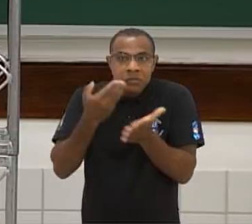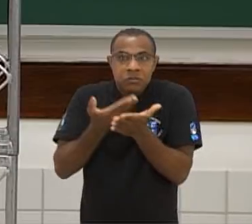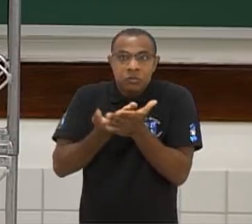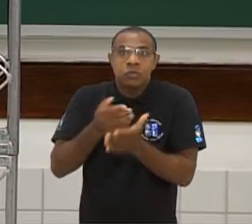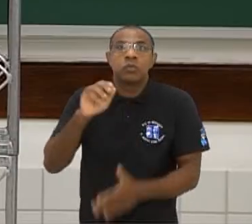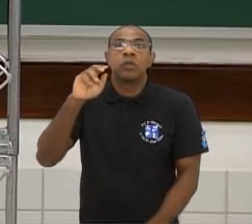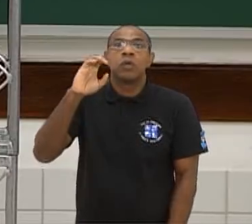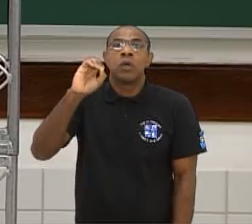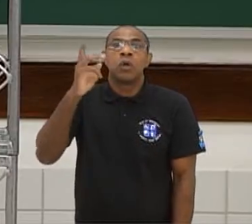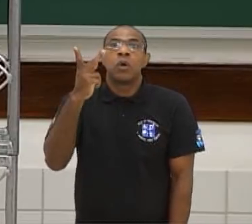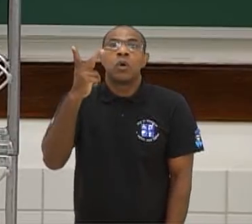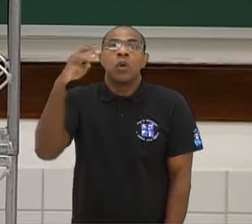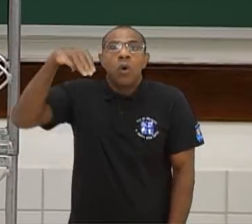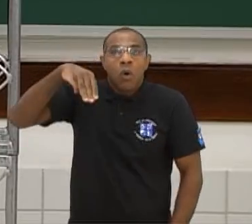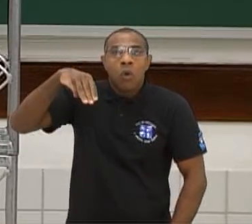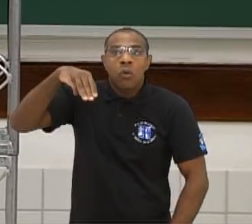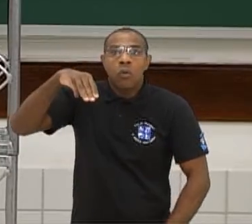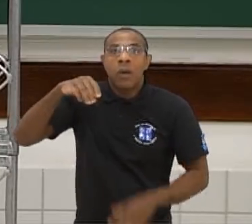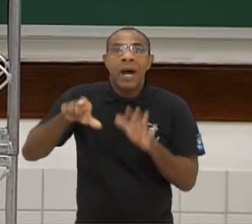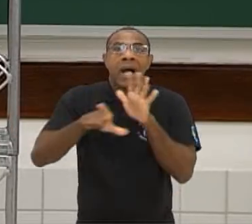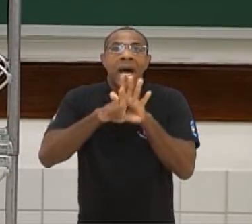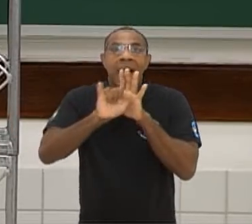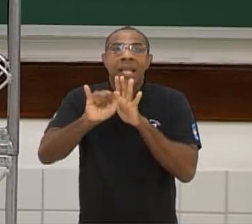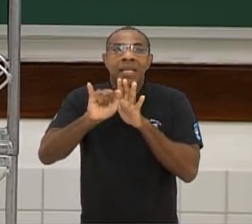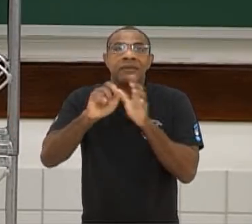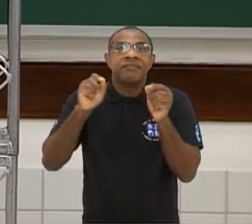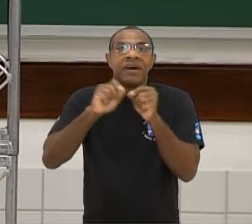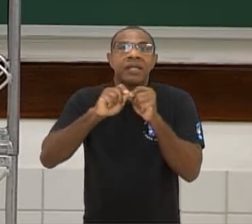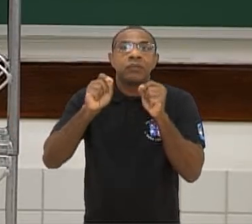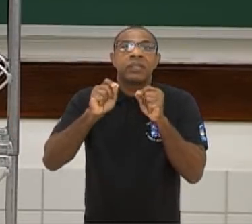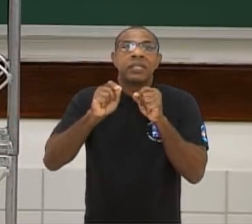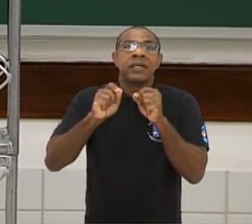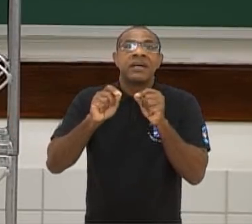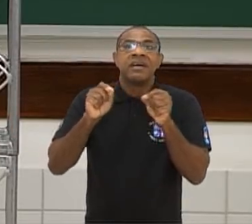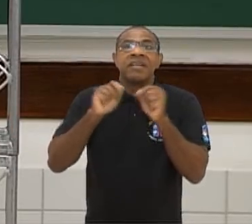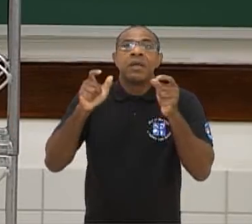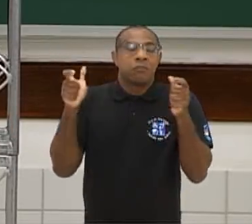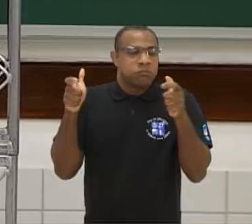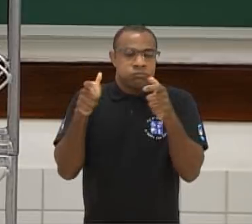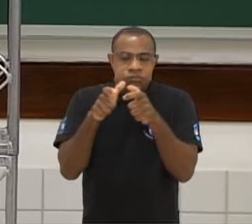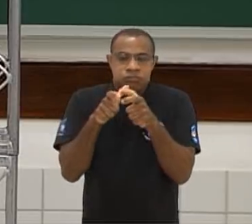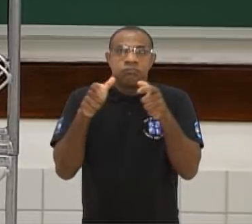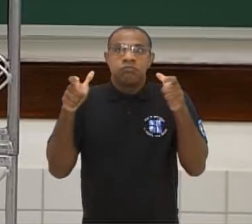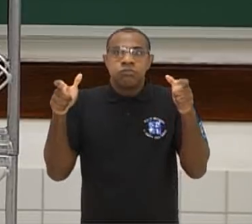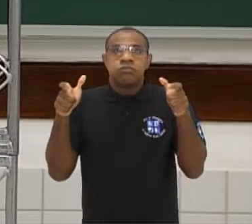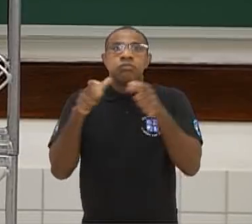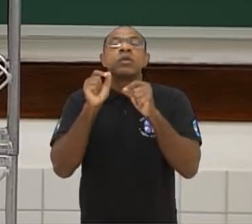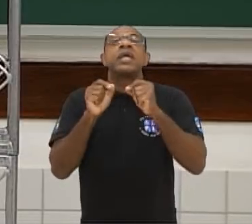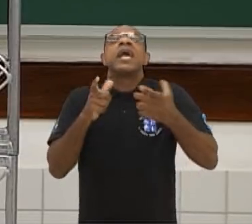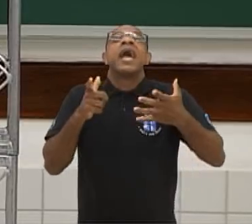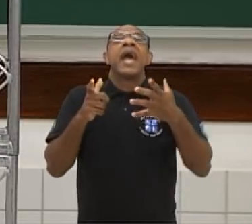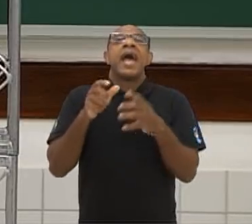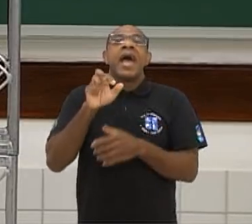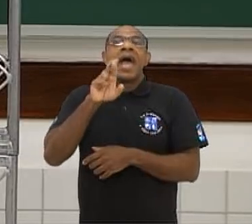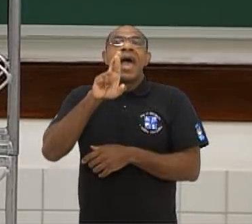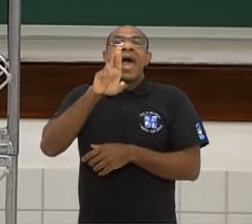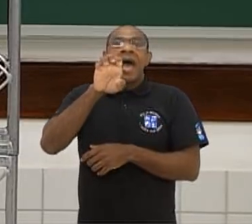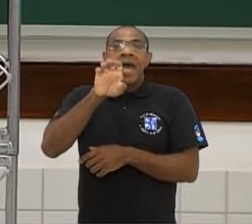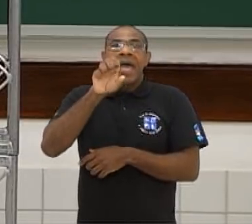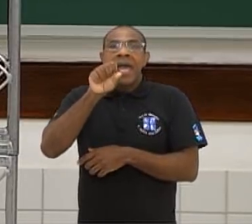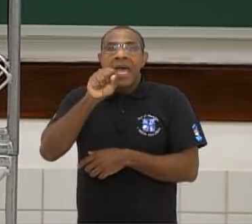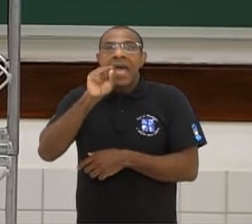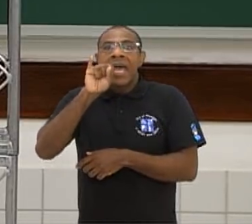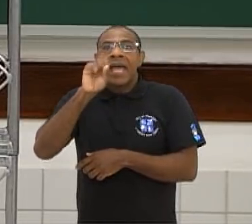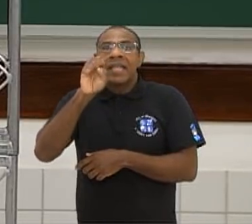resistência, e você tem a primeira lei de Ohm fazendo essa proporcionalidade entre resistência, diferença